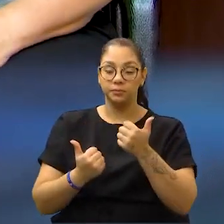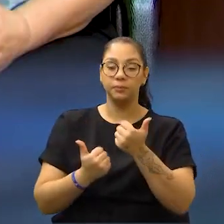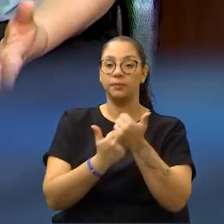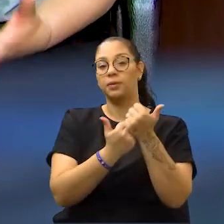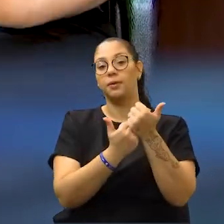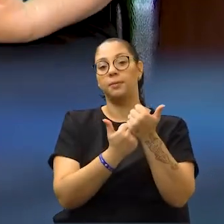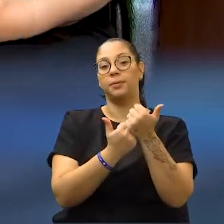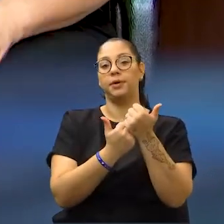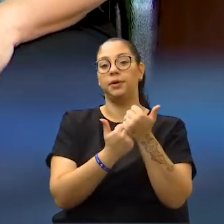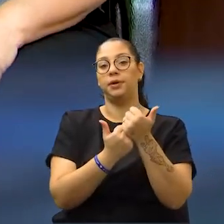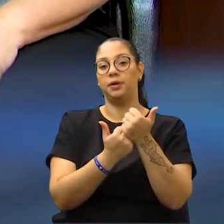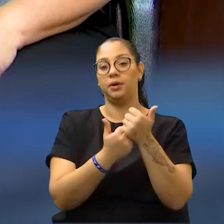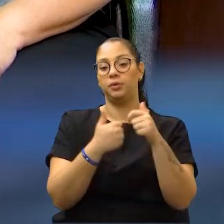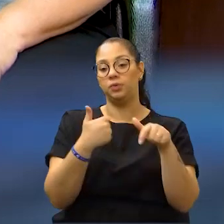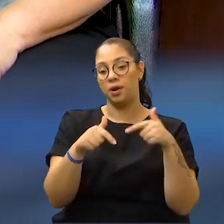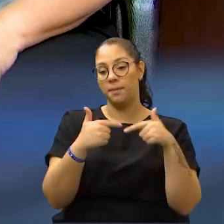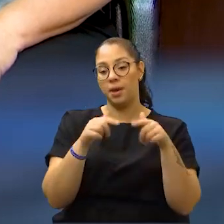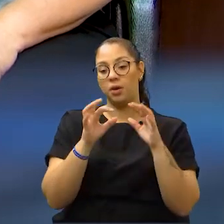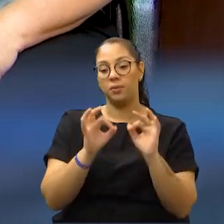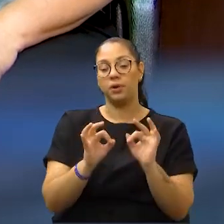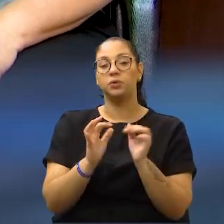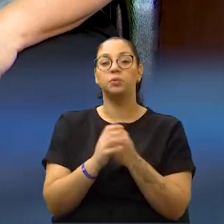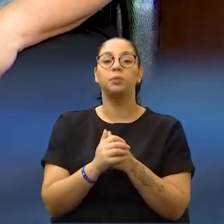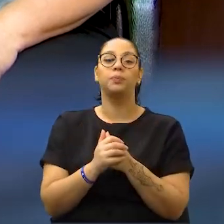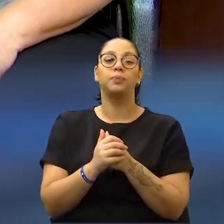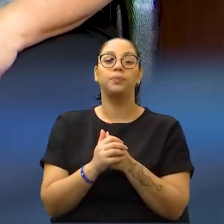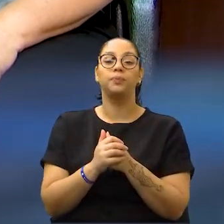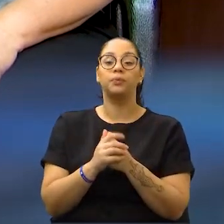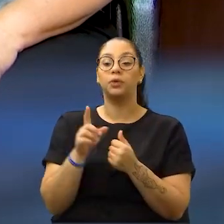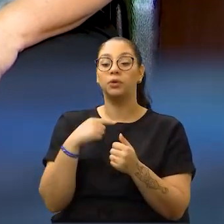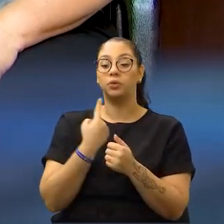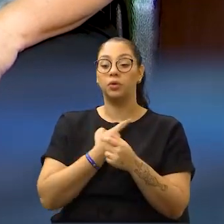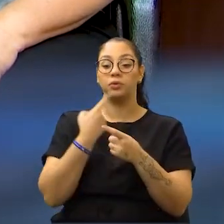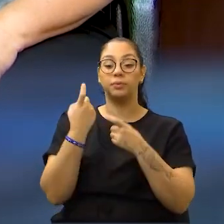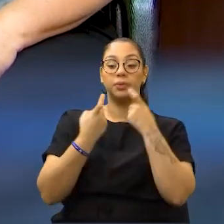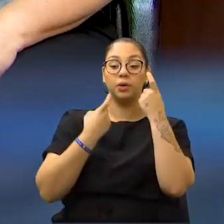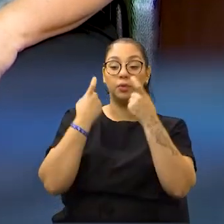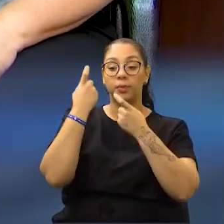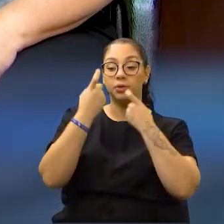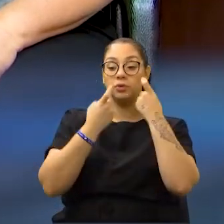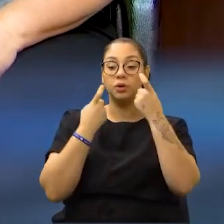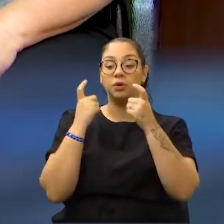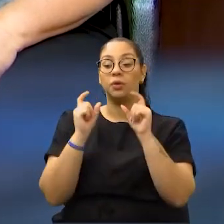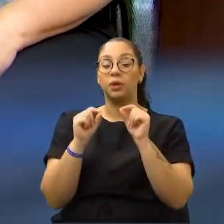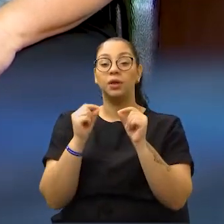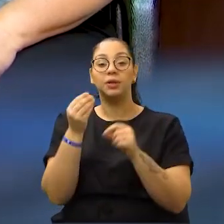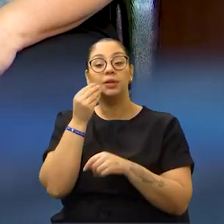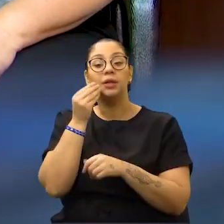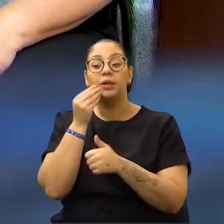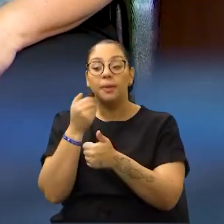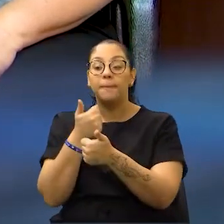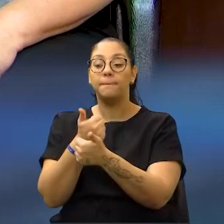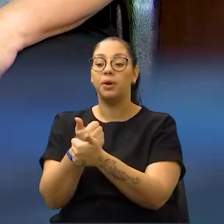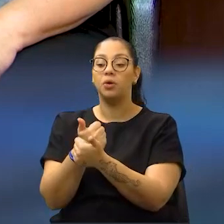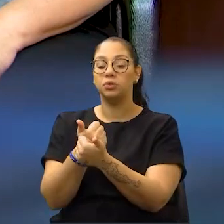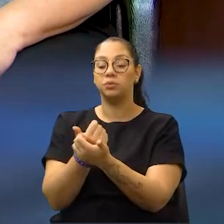amparando e apoiando o trabalho. Nós temos a preocupação muito grande de ser próximo